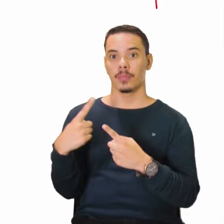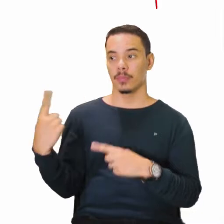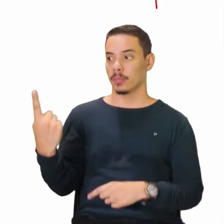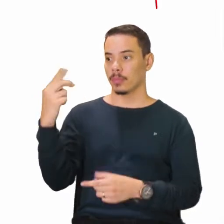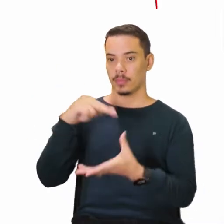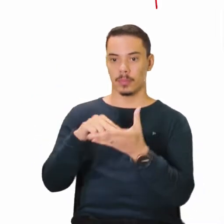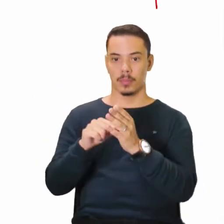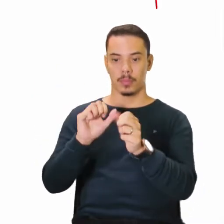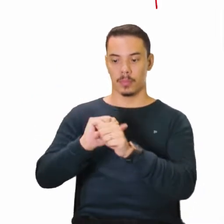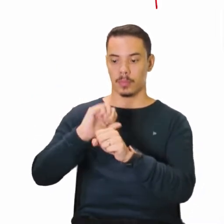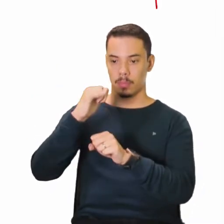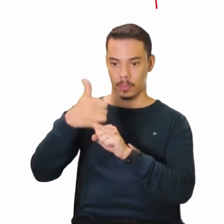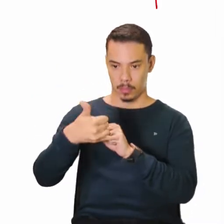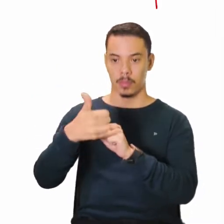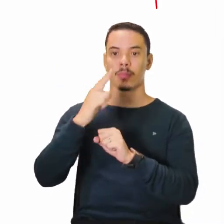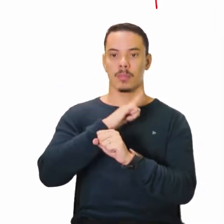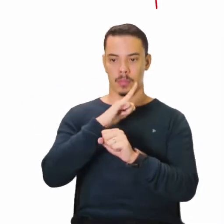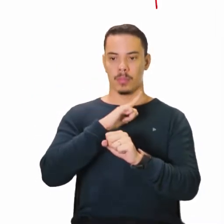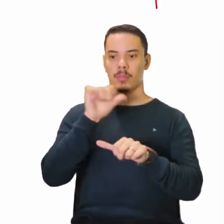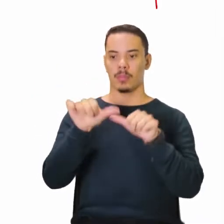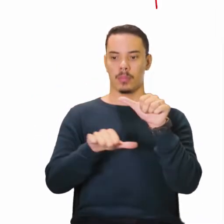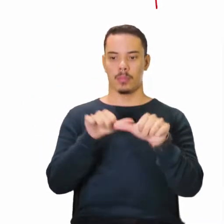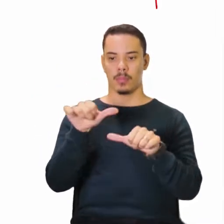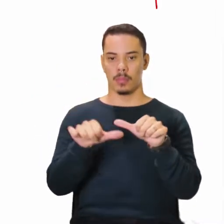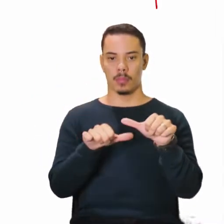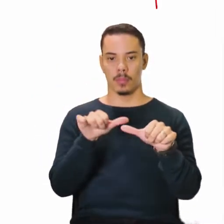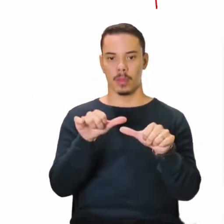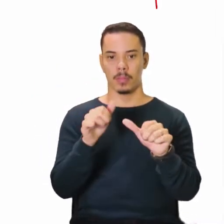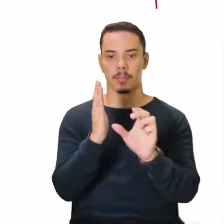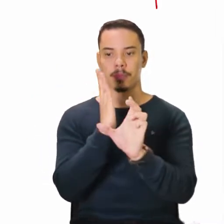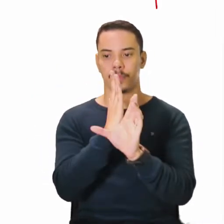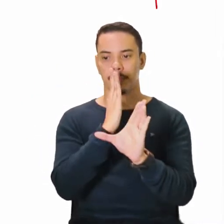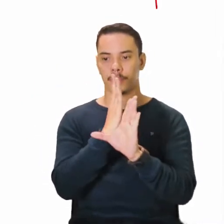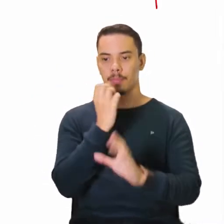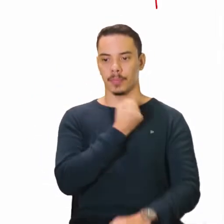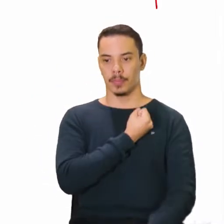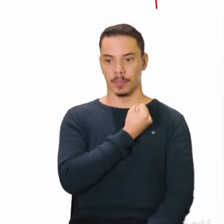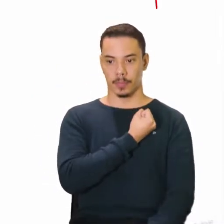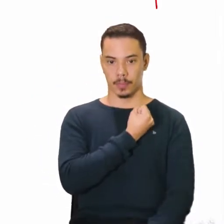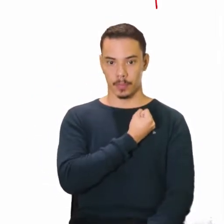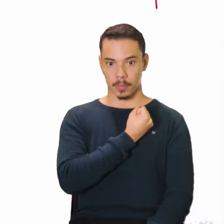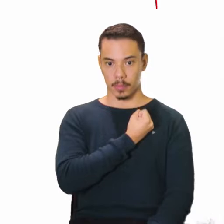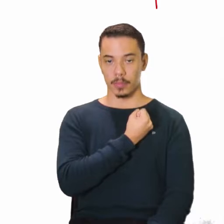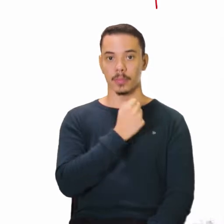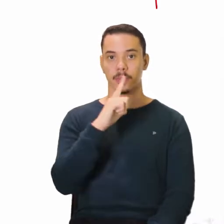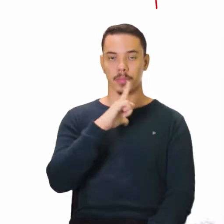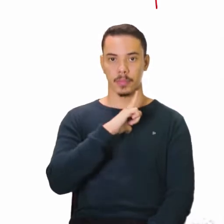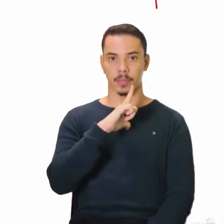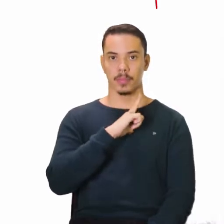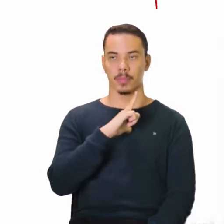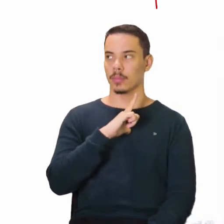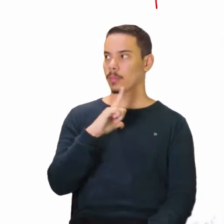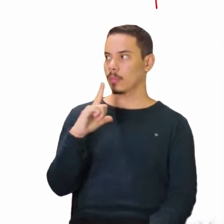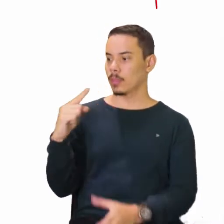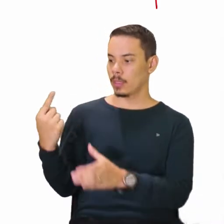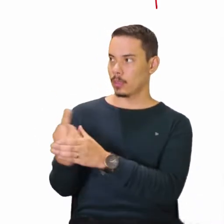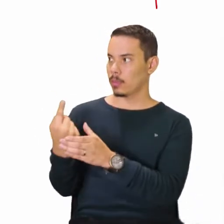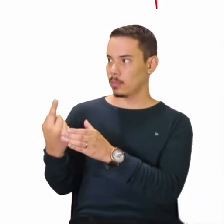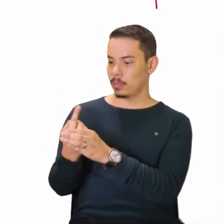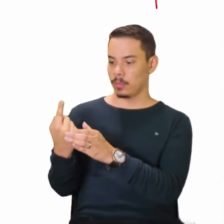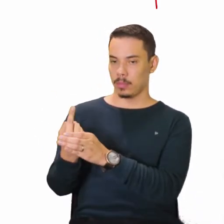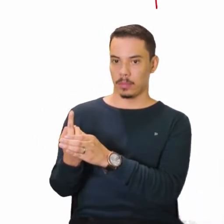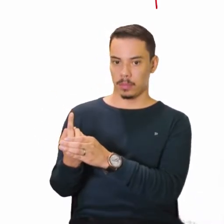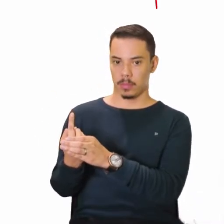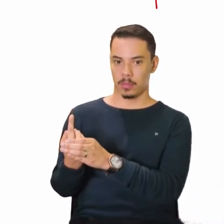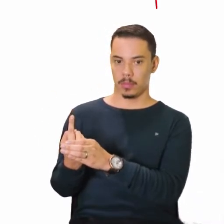ela se flexiona, certo? Quanto ao número. Aqui nós temos no singular,